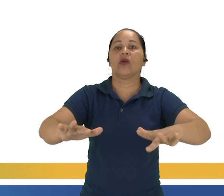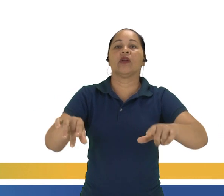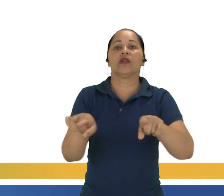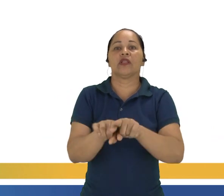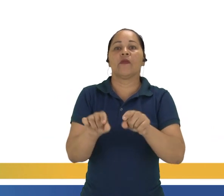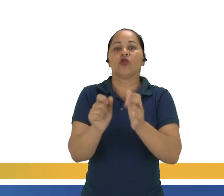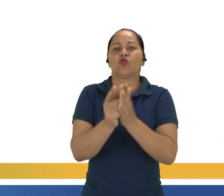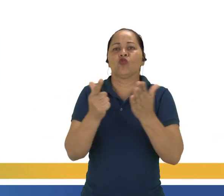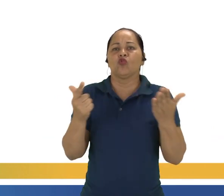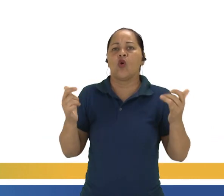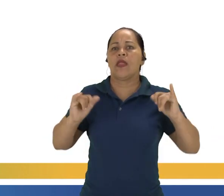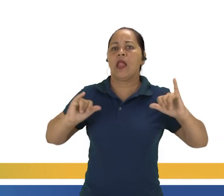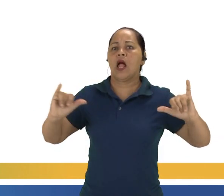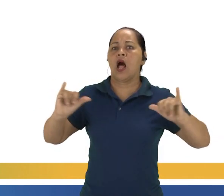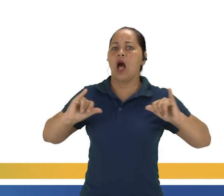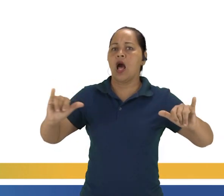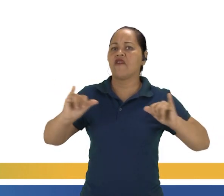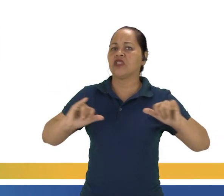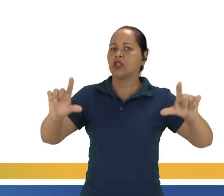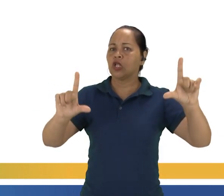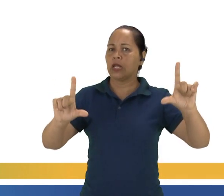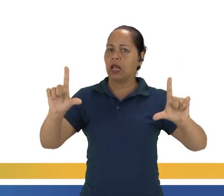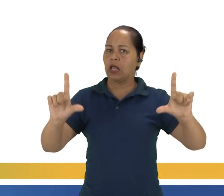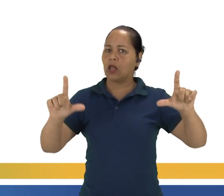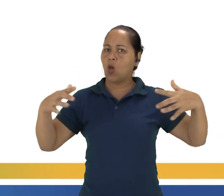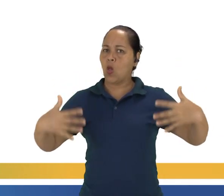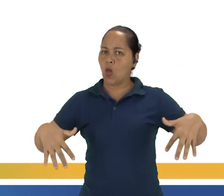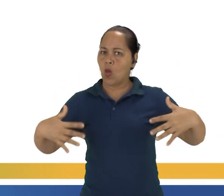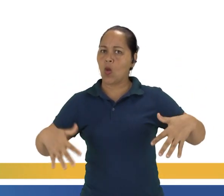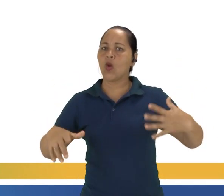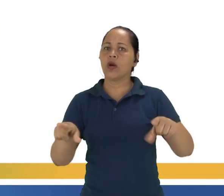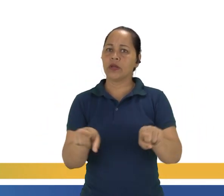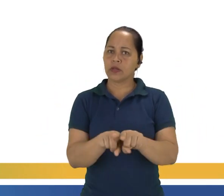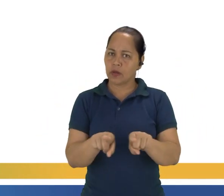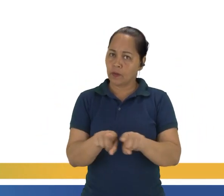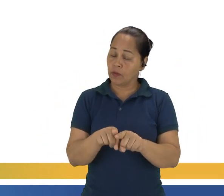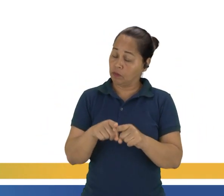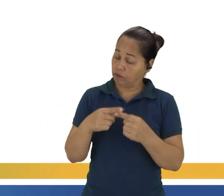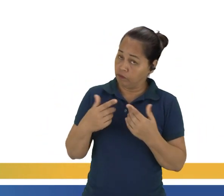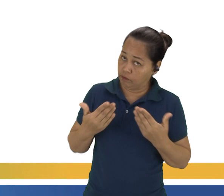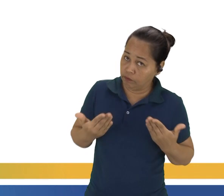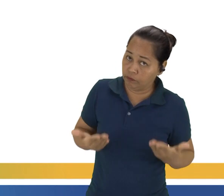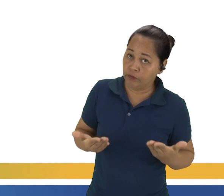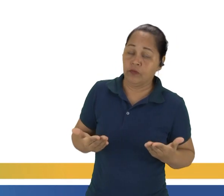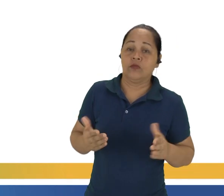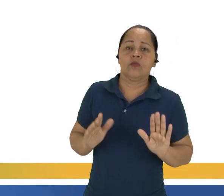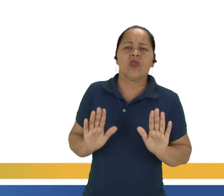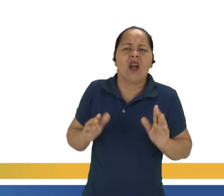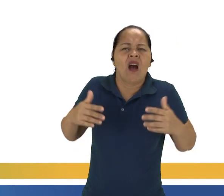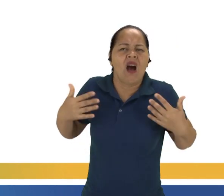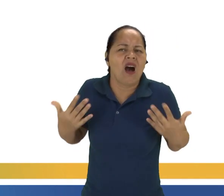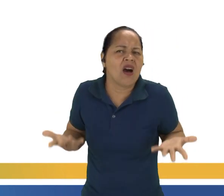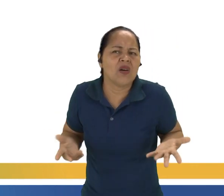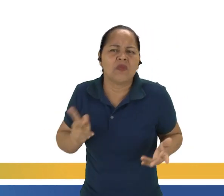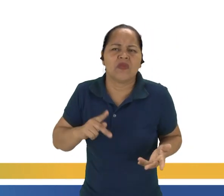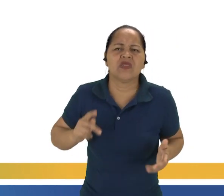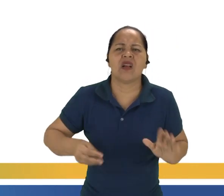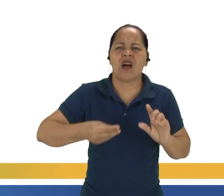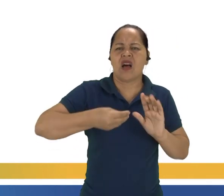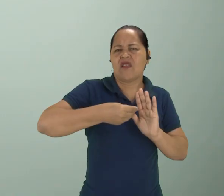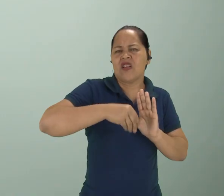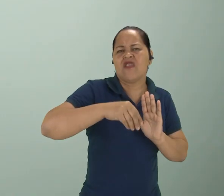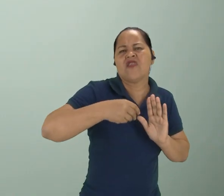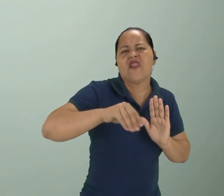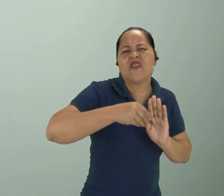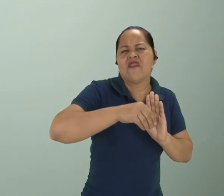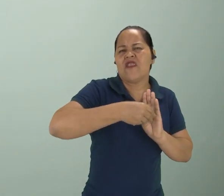grandes ações solidárias realizadas por grandes corporações a professora mais em marketing publicidade